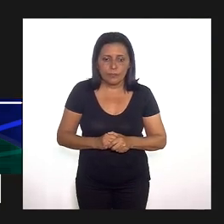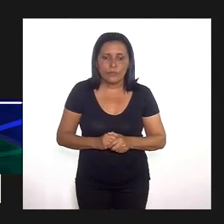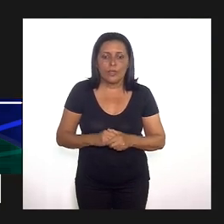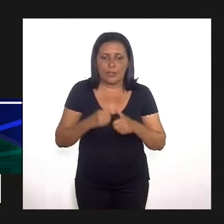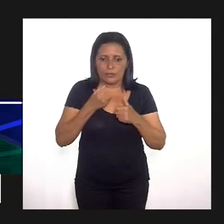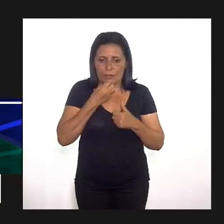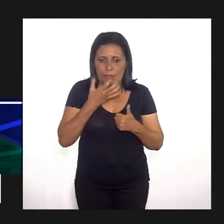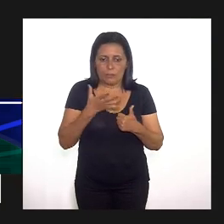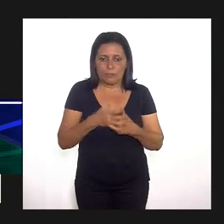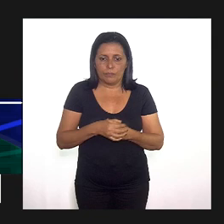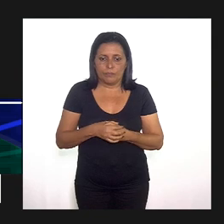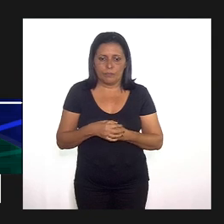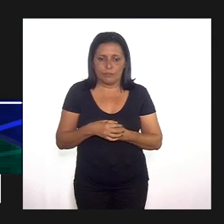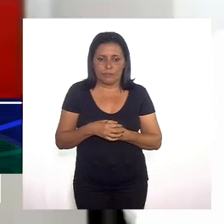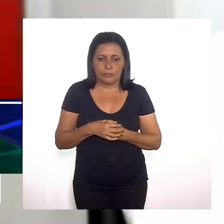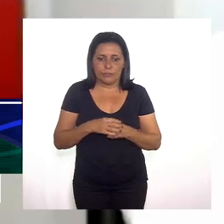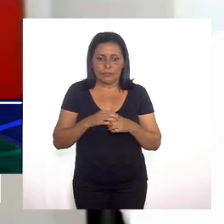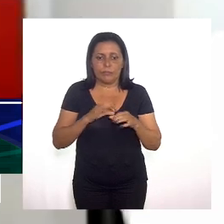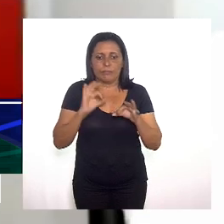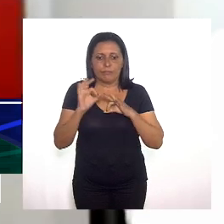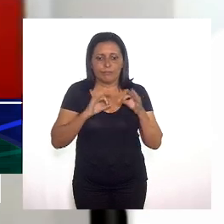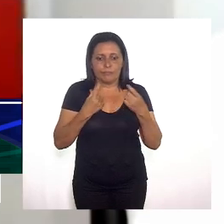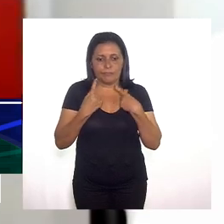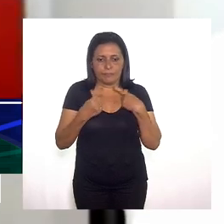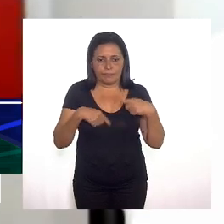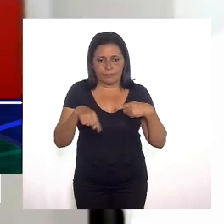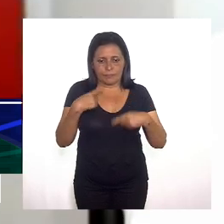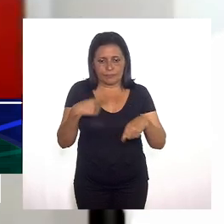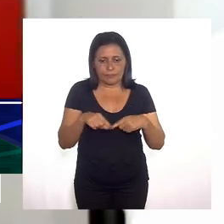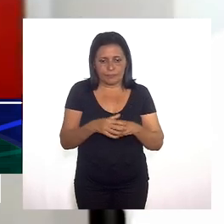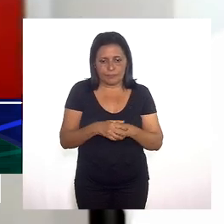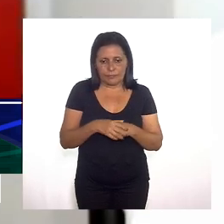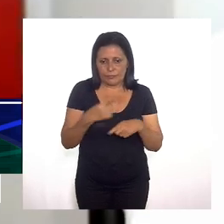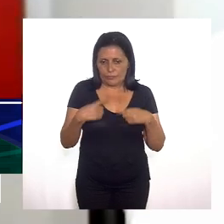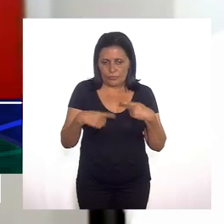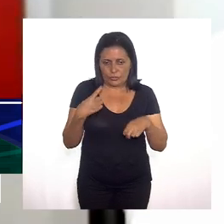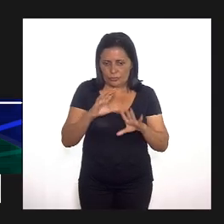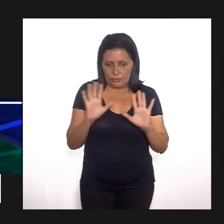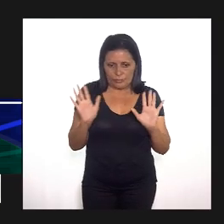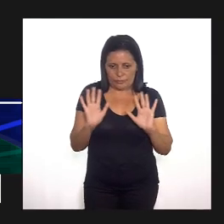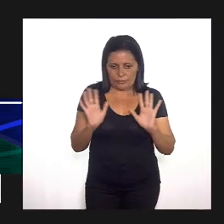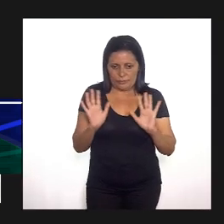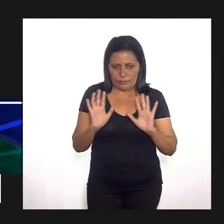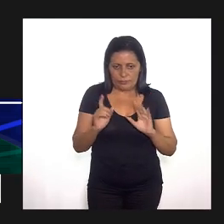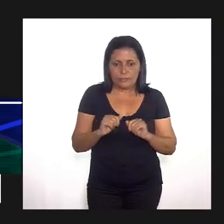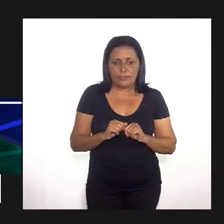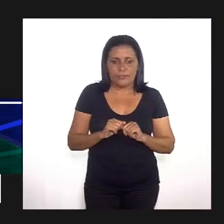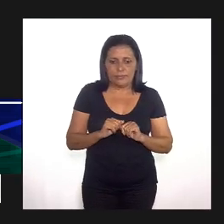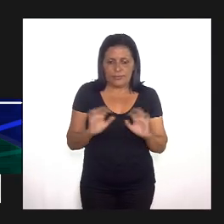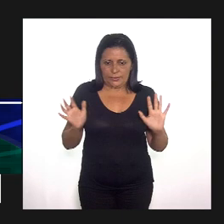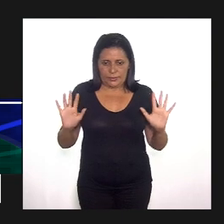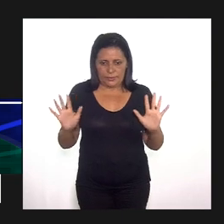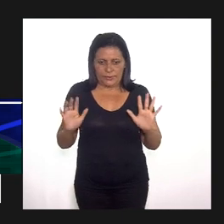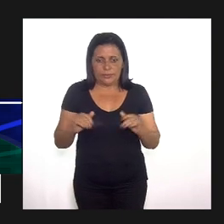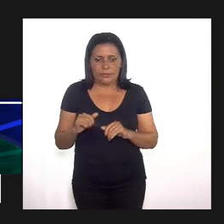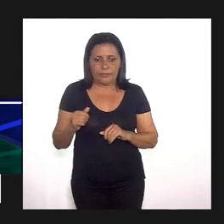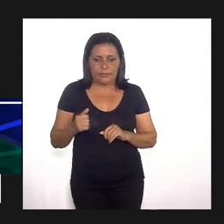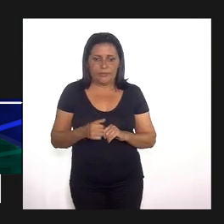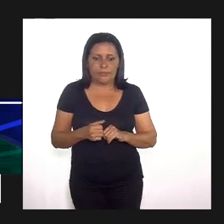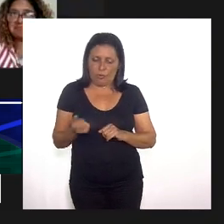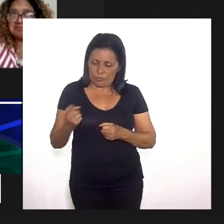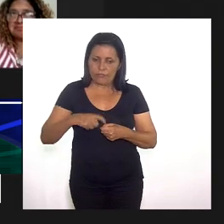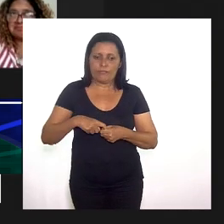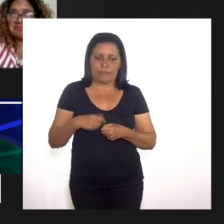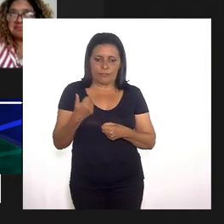tá bom. Para discutir, deputado Rodrigo Amorim. Não, vou discutir, presidente. Obrigado, saiu meu irmão. De pauta, tá. Valeu.